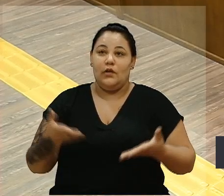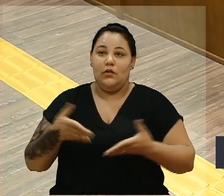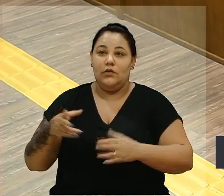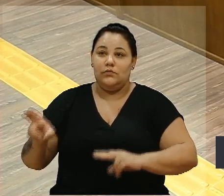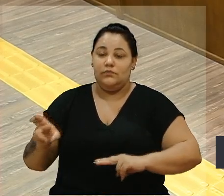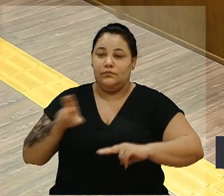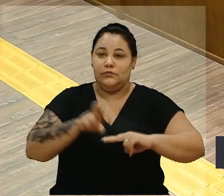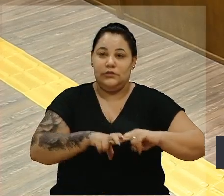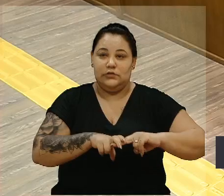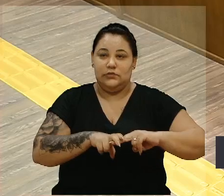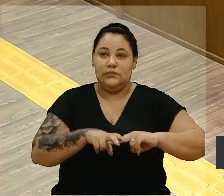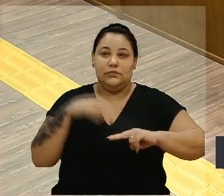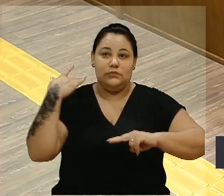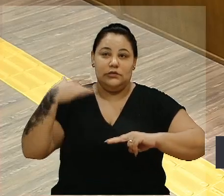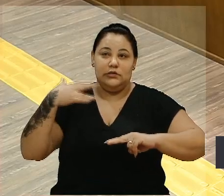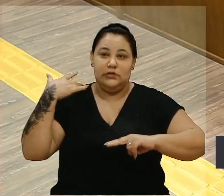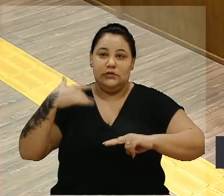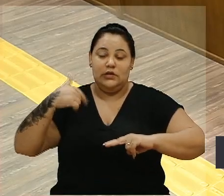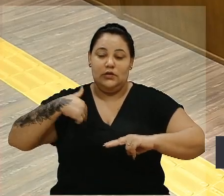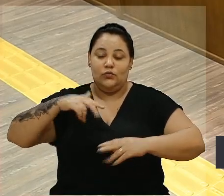Marques.